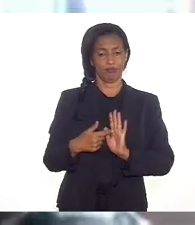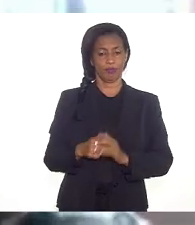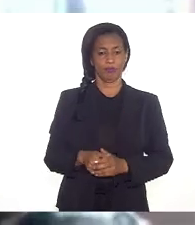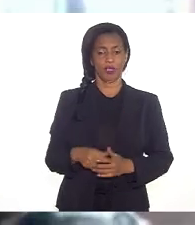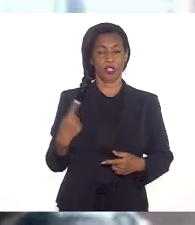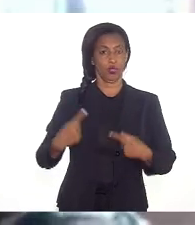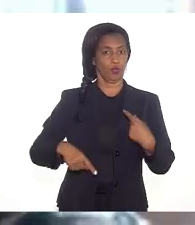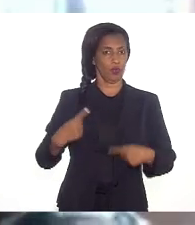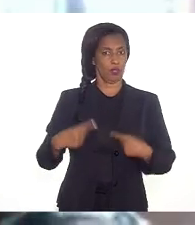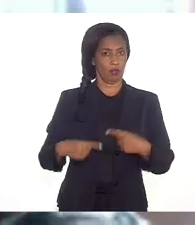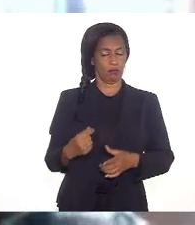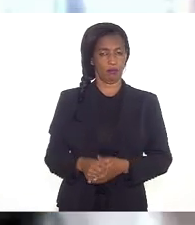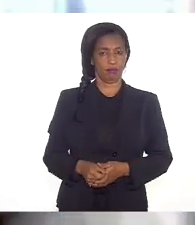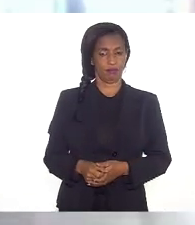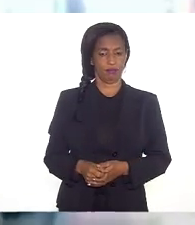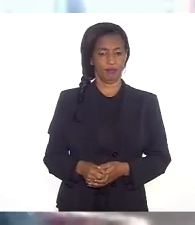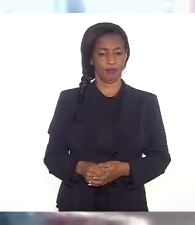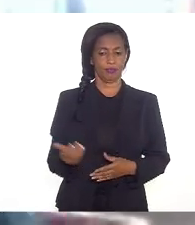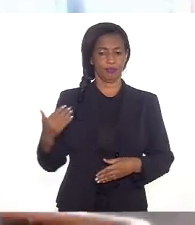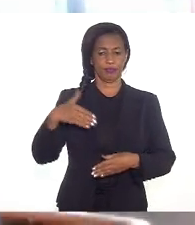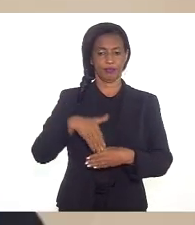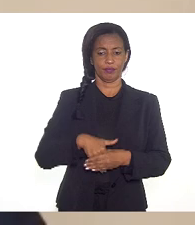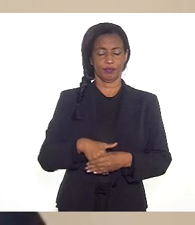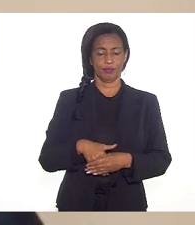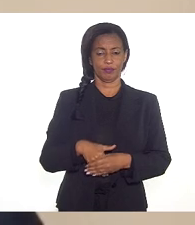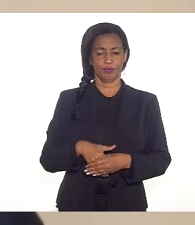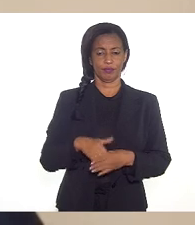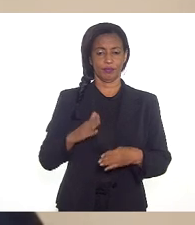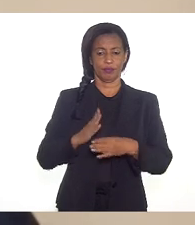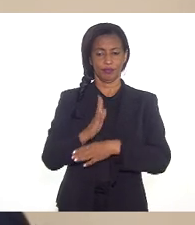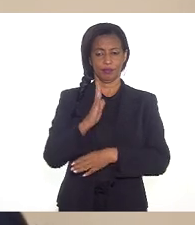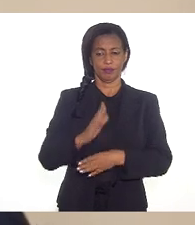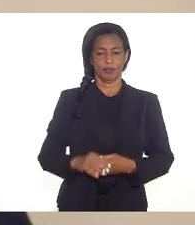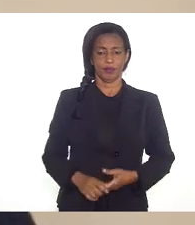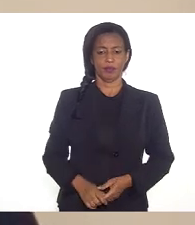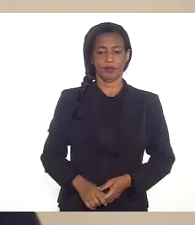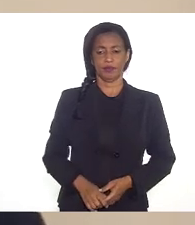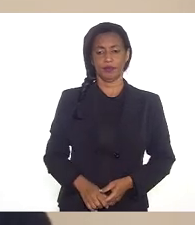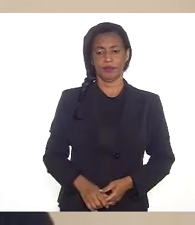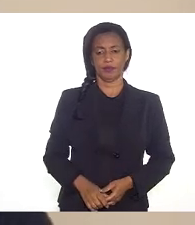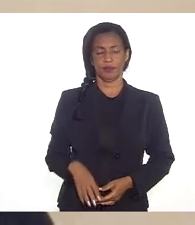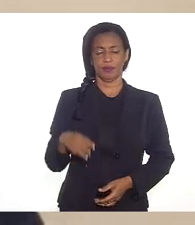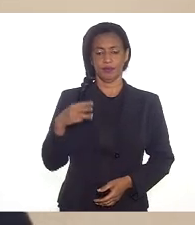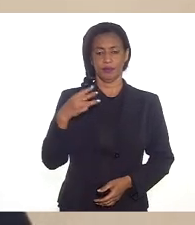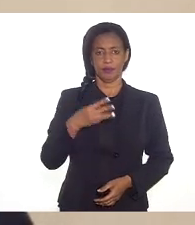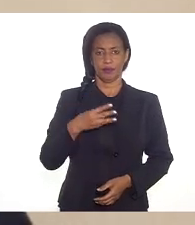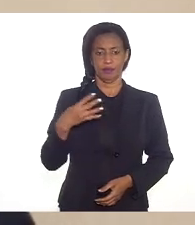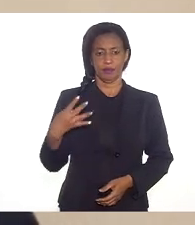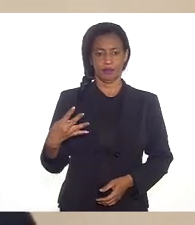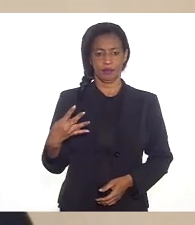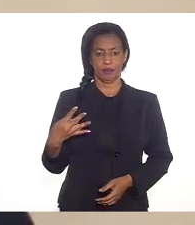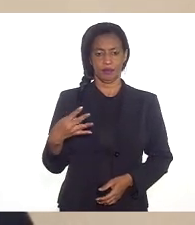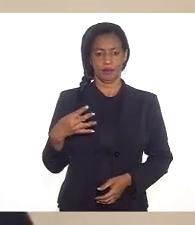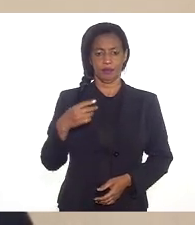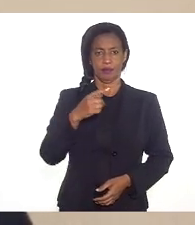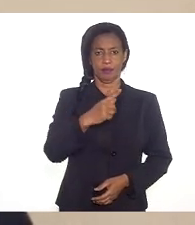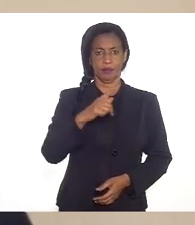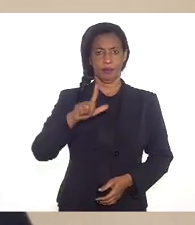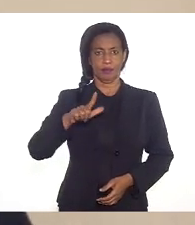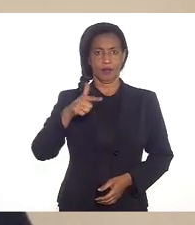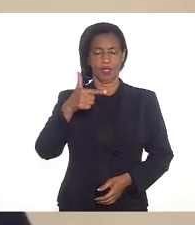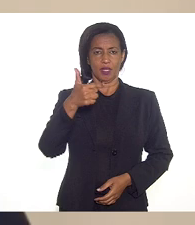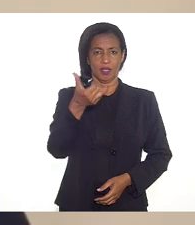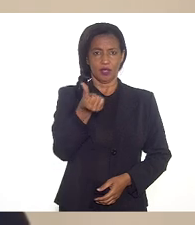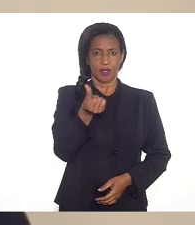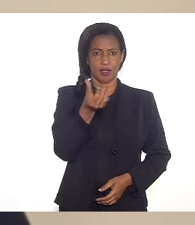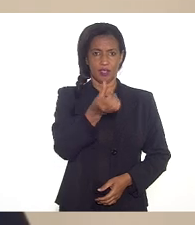Em discussão, em votação, aprovado. 34. Projeto de lei